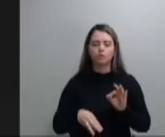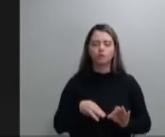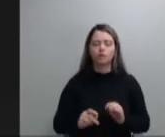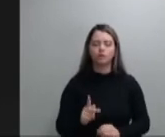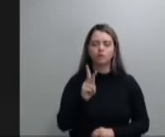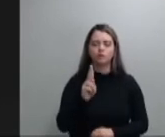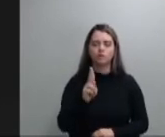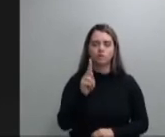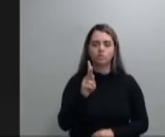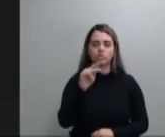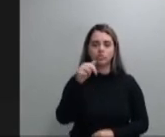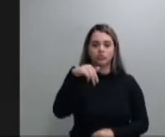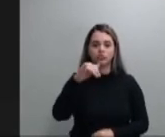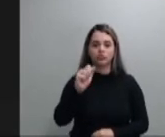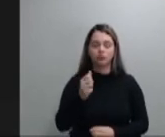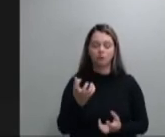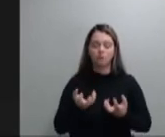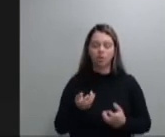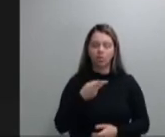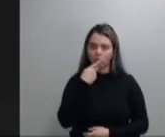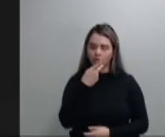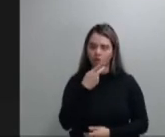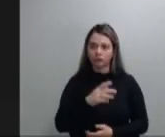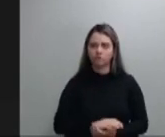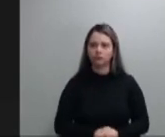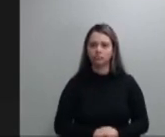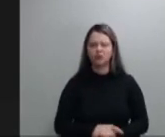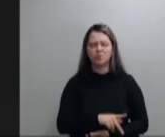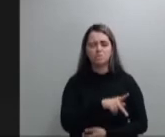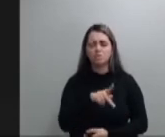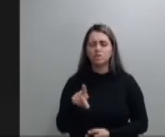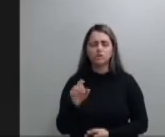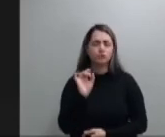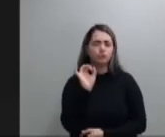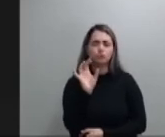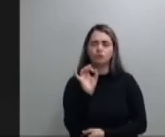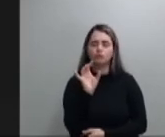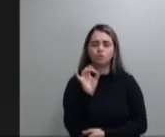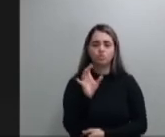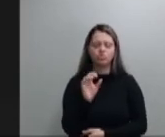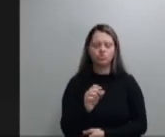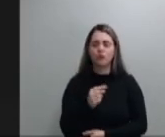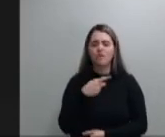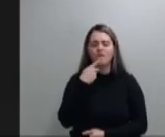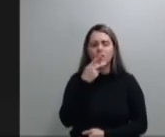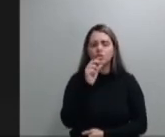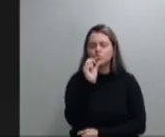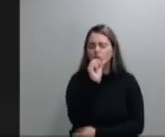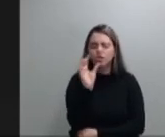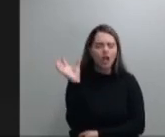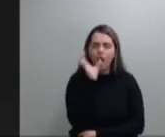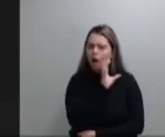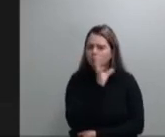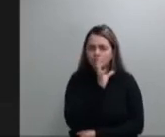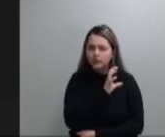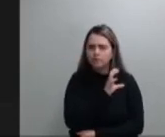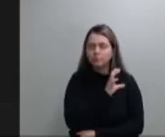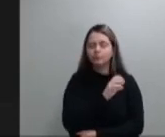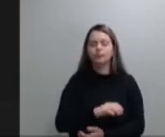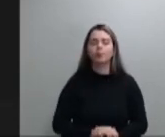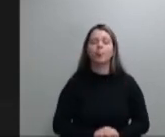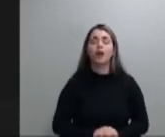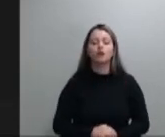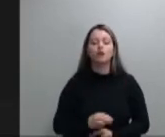continuar acolhendo os votos senhor presidente é só brevíssima colocação o ministro